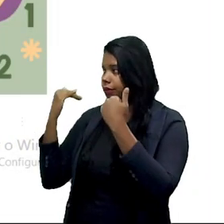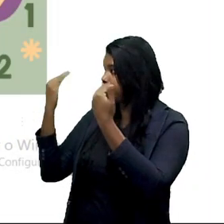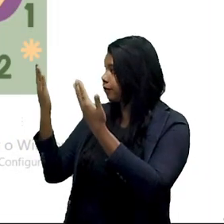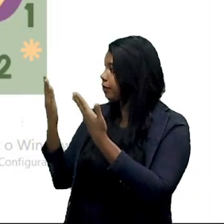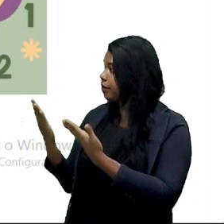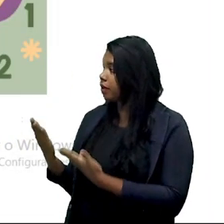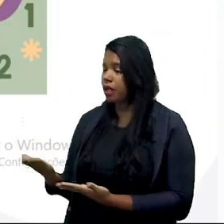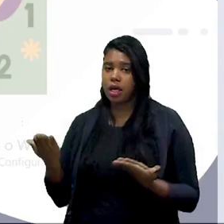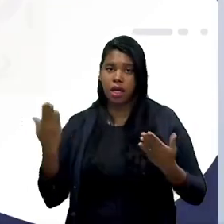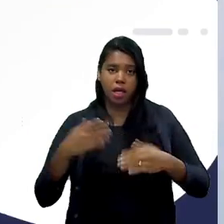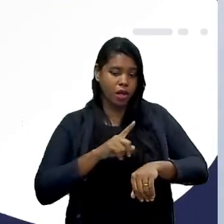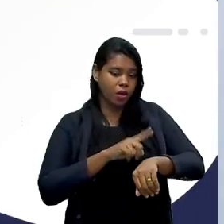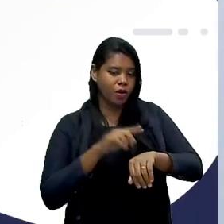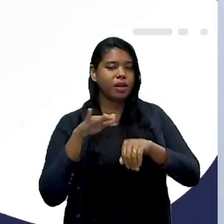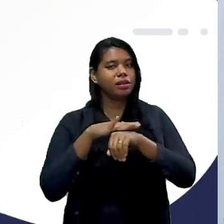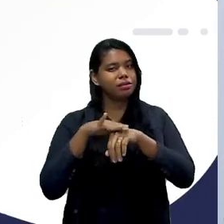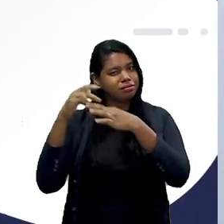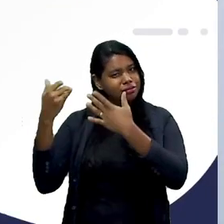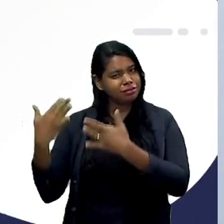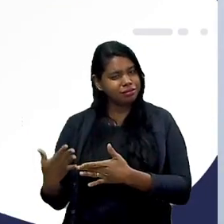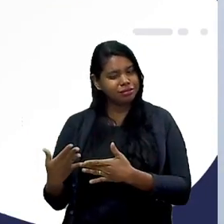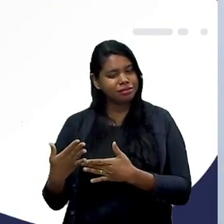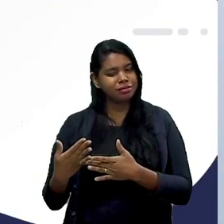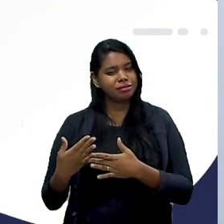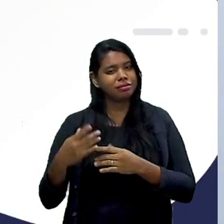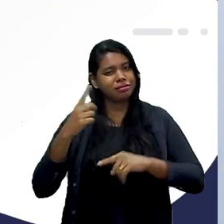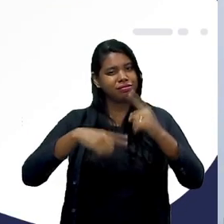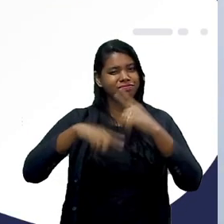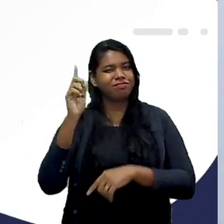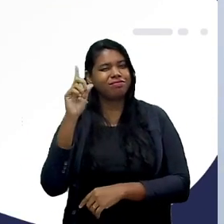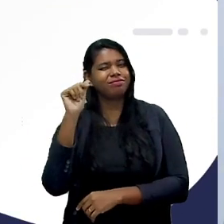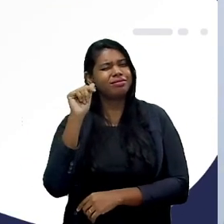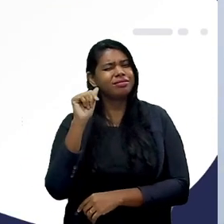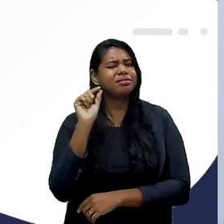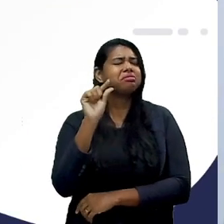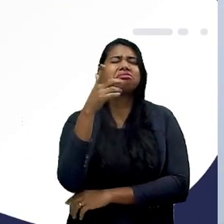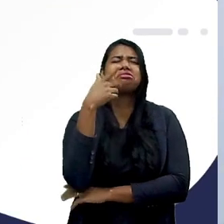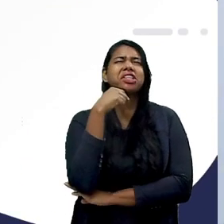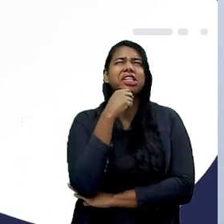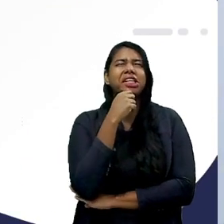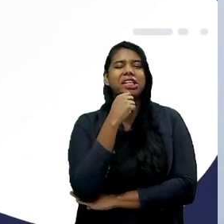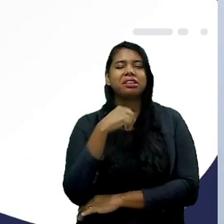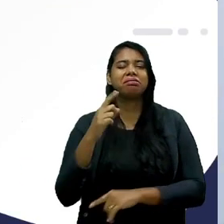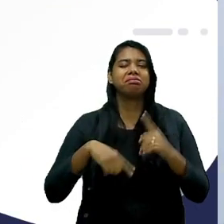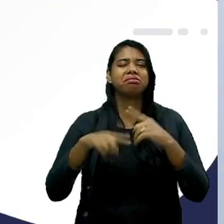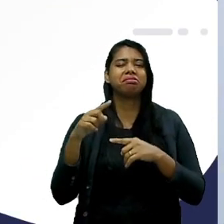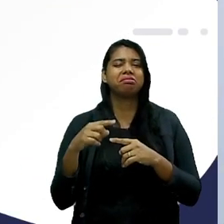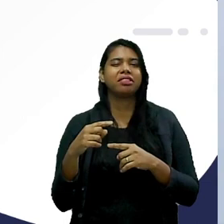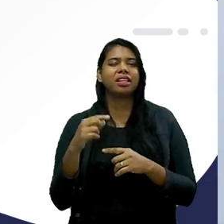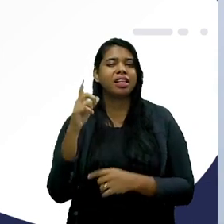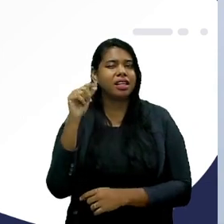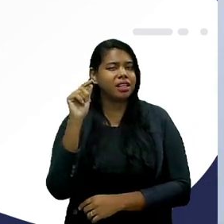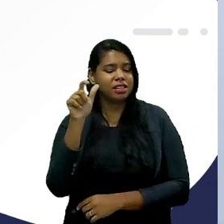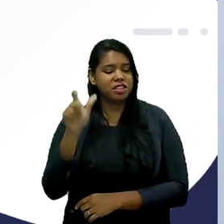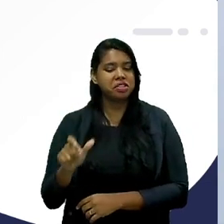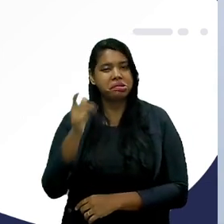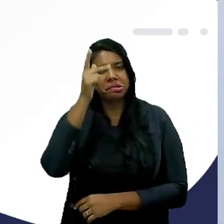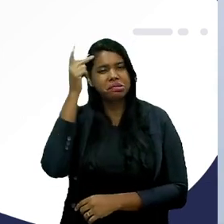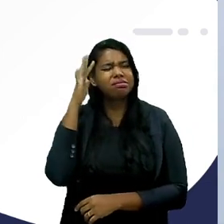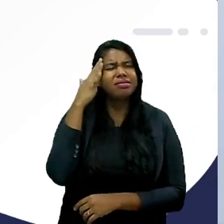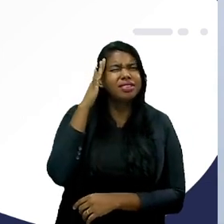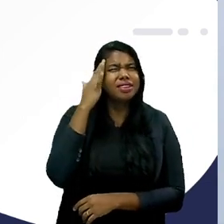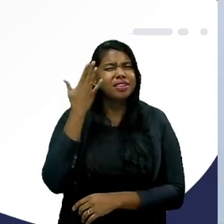Bom, chegou a hora da gente conversar um pouquinho sobre capital de giro. Se fala muito do que é capital de giro. Às vezes tem pessoas que